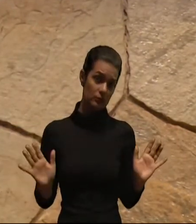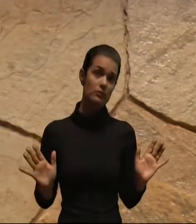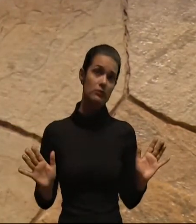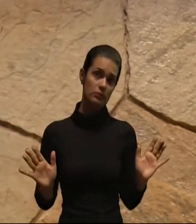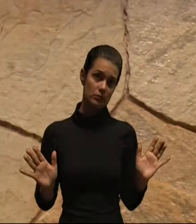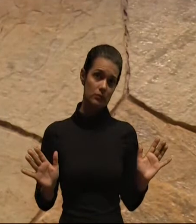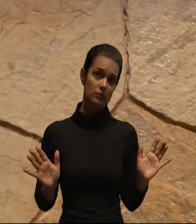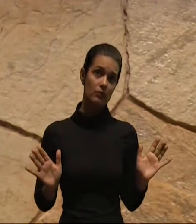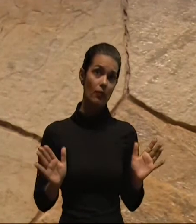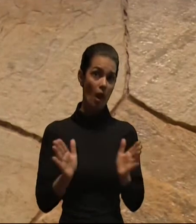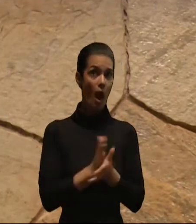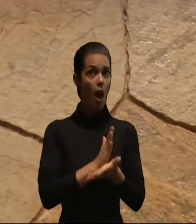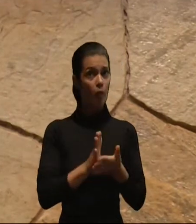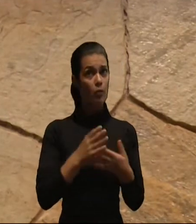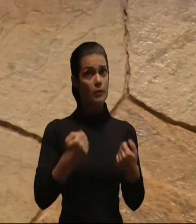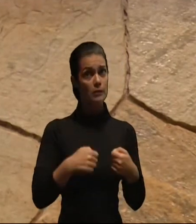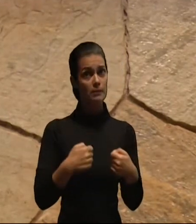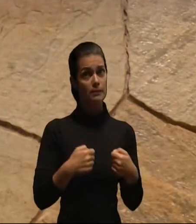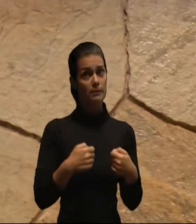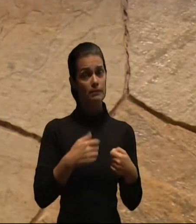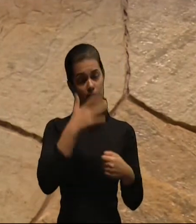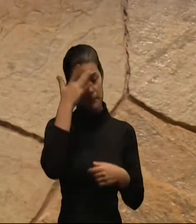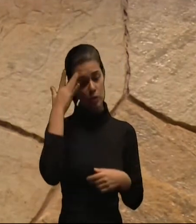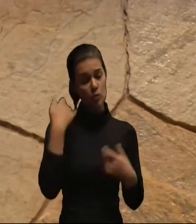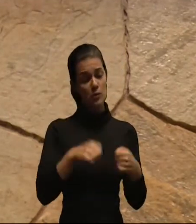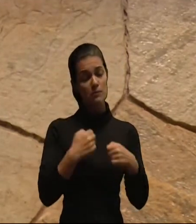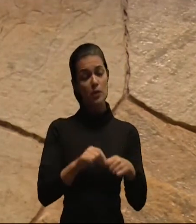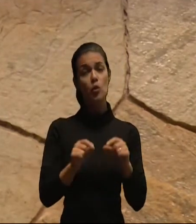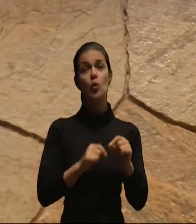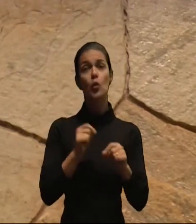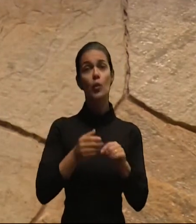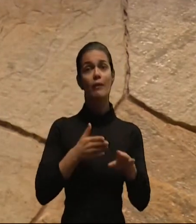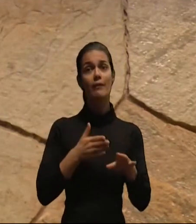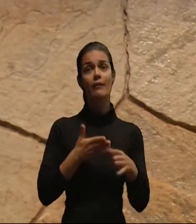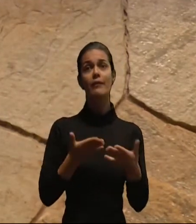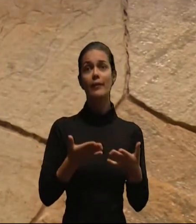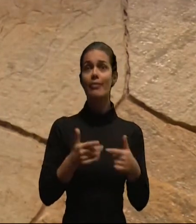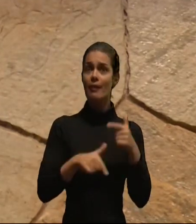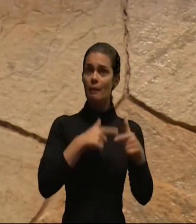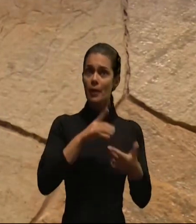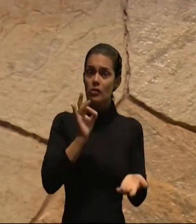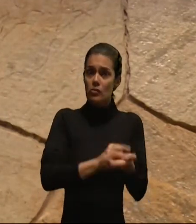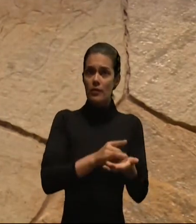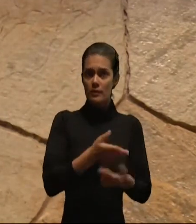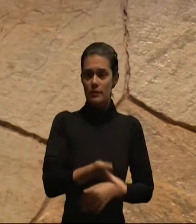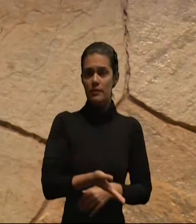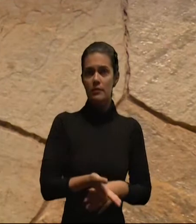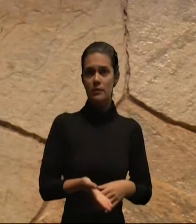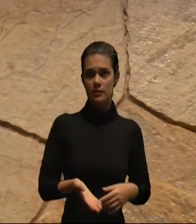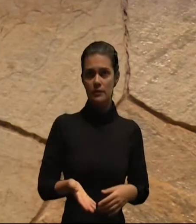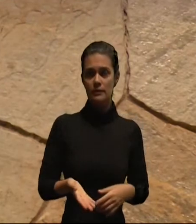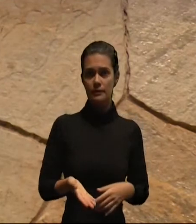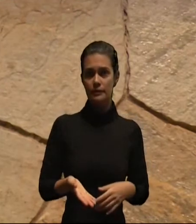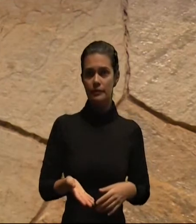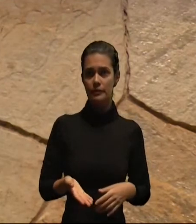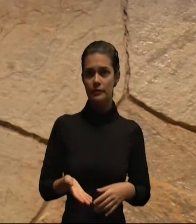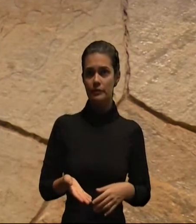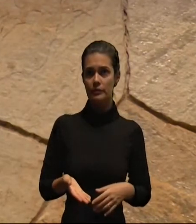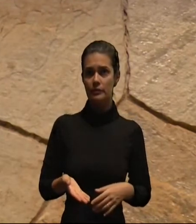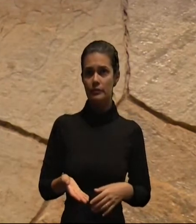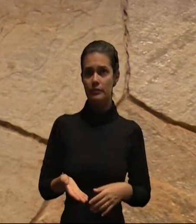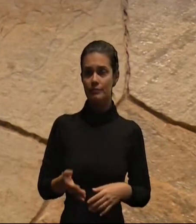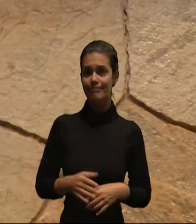sim, porque algumas atividades estão sendo processadas normalmente, só que em casa. E aí vai esta pergunta, e no